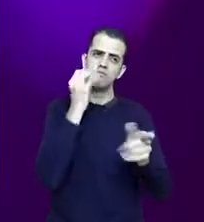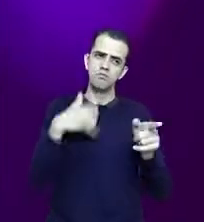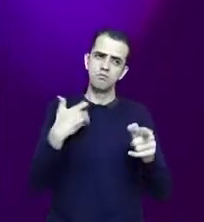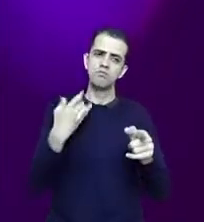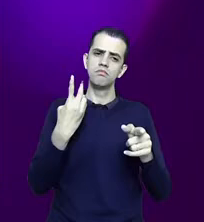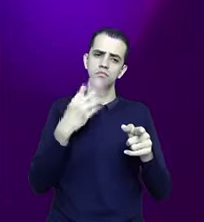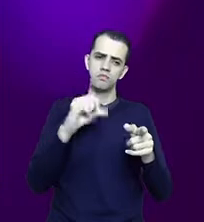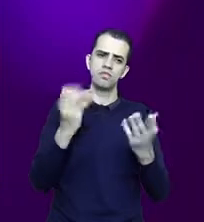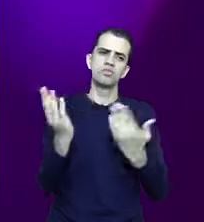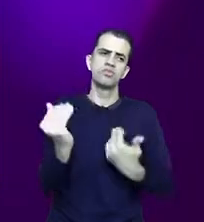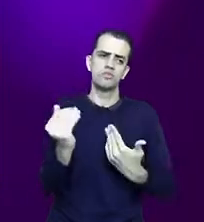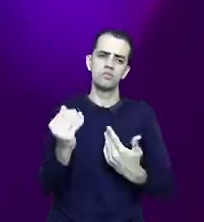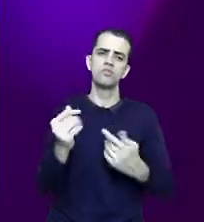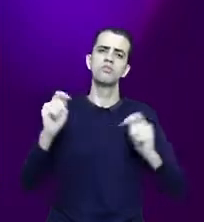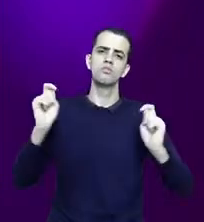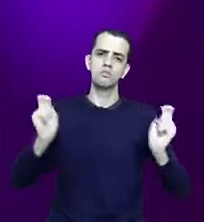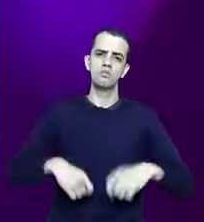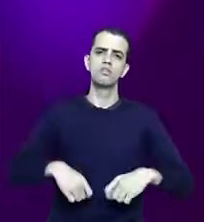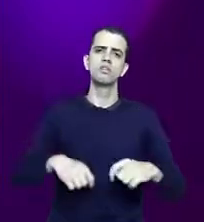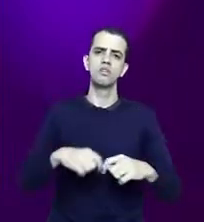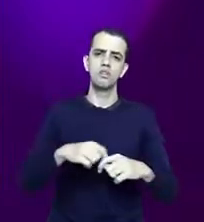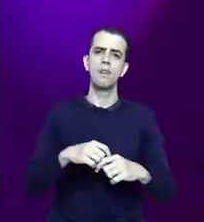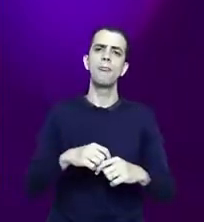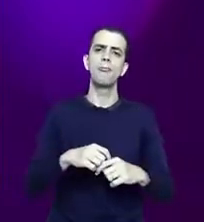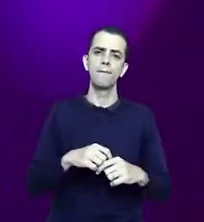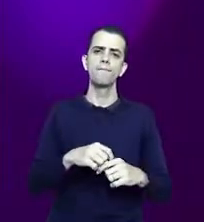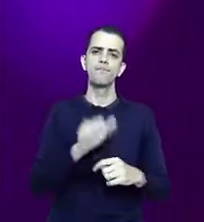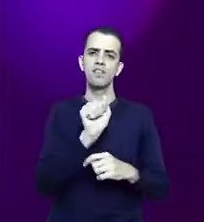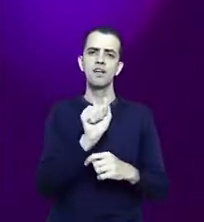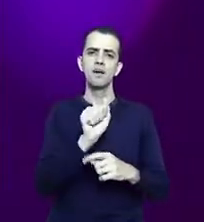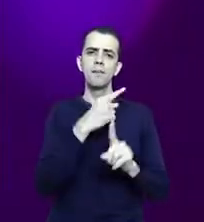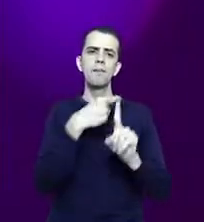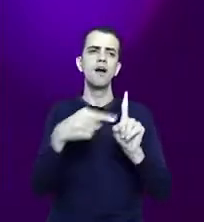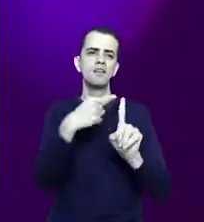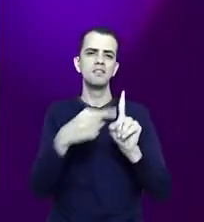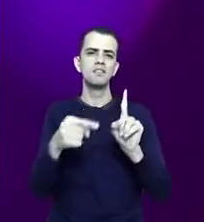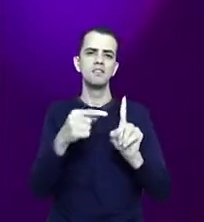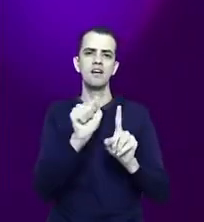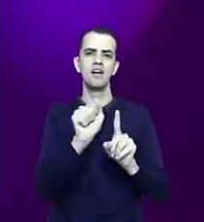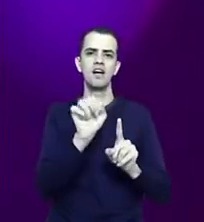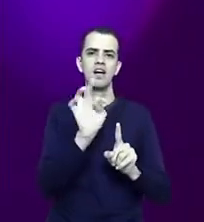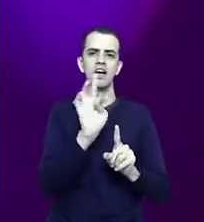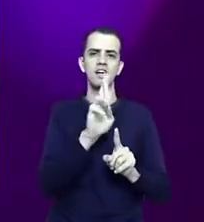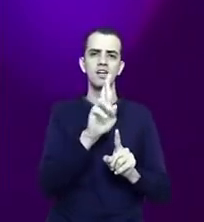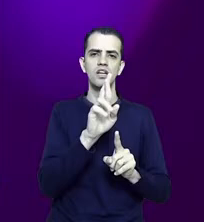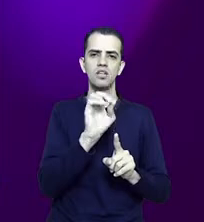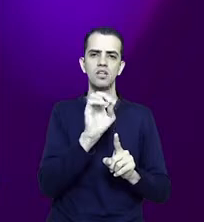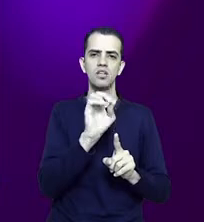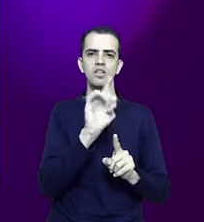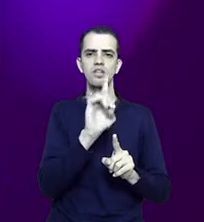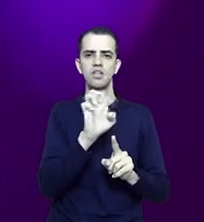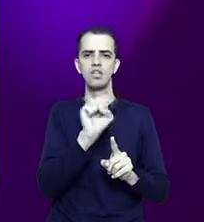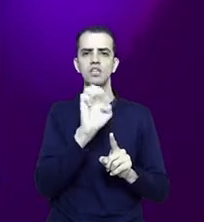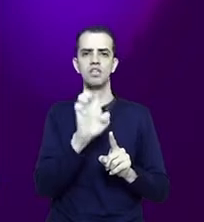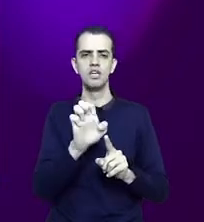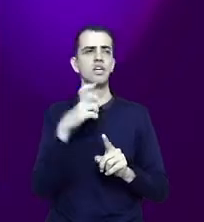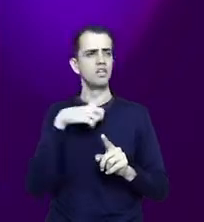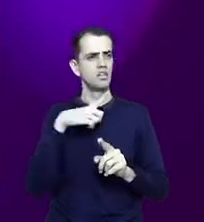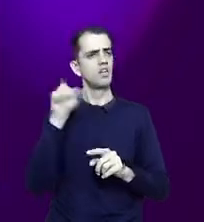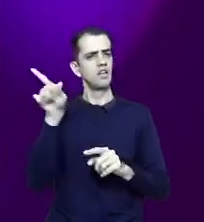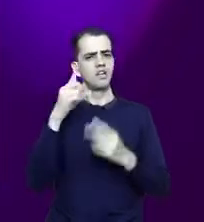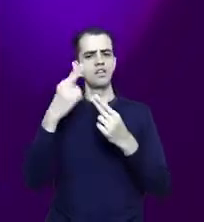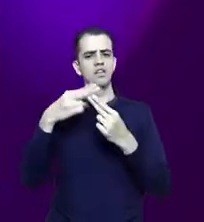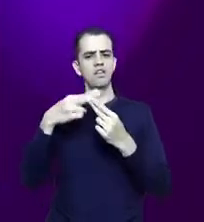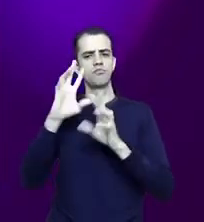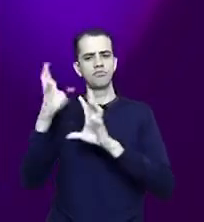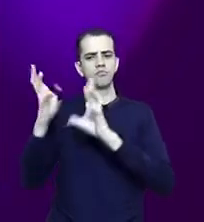jovem, né? As artrodeses parciais, eu tenho uma experiência, tem alguns casos que a gente fez lá no Tatuapé,